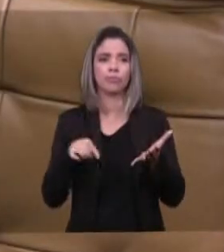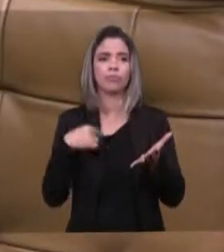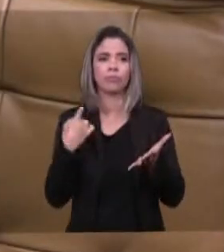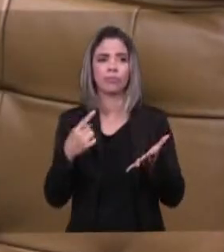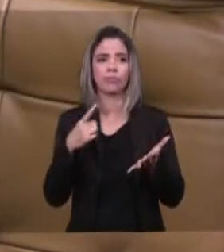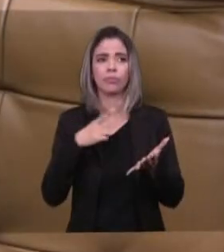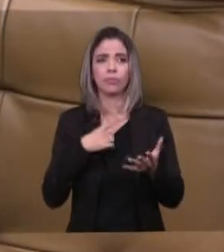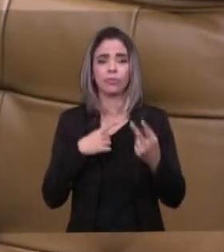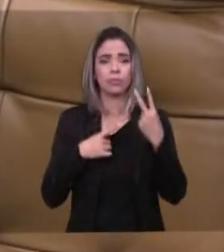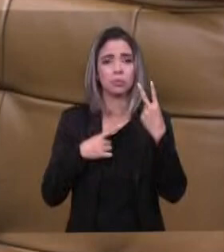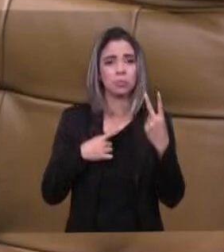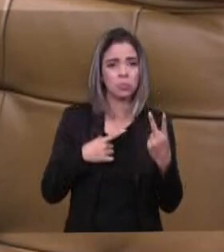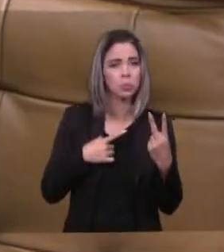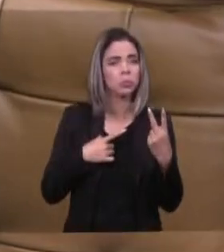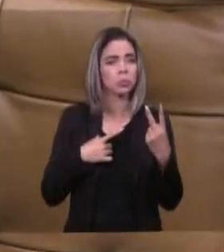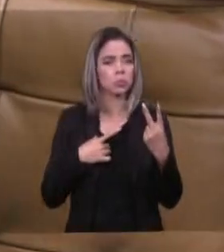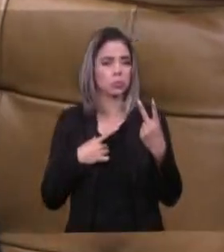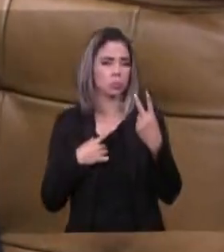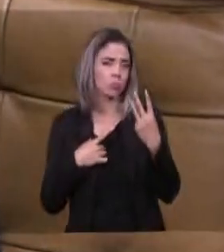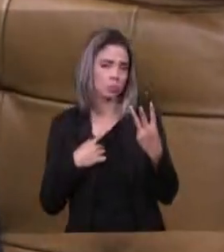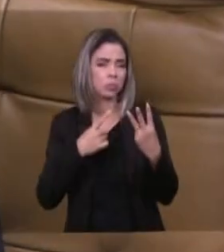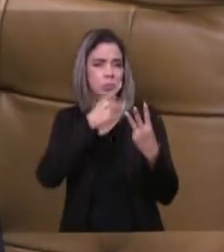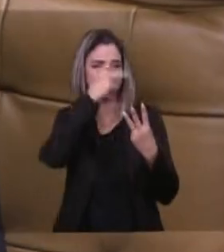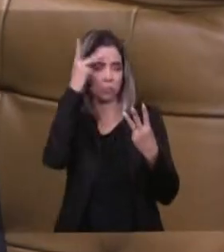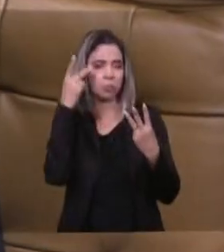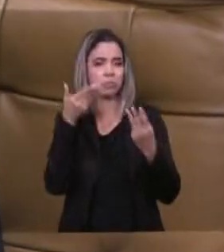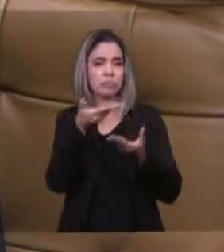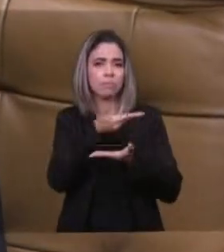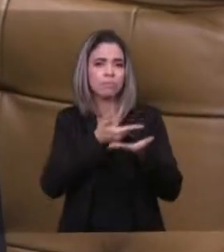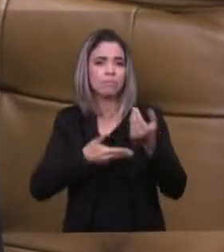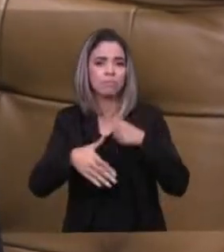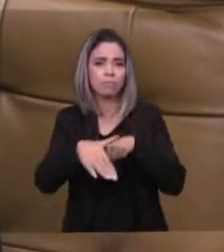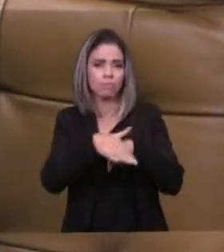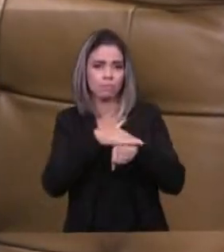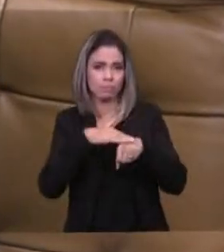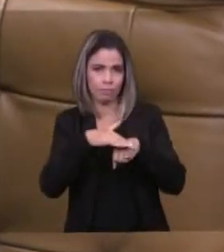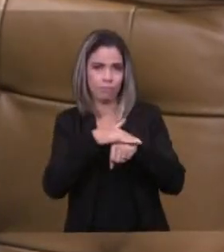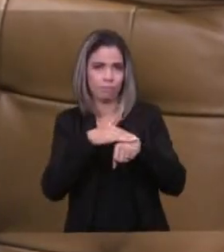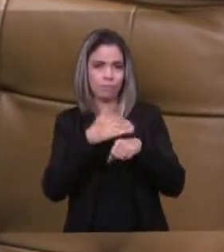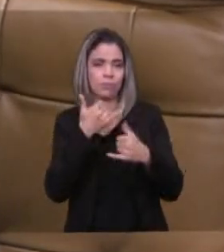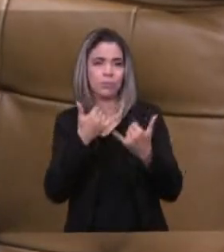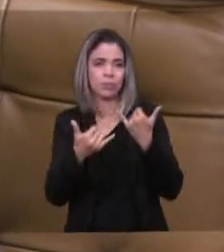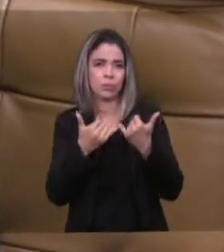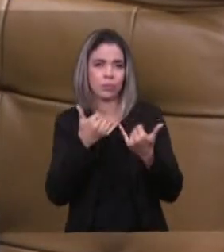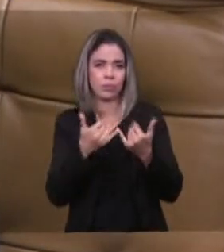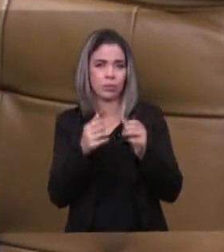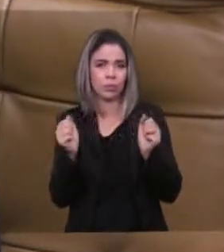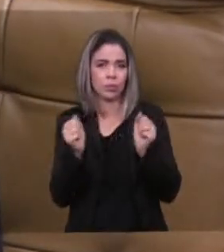estávamos dois ou três caravans, que é um tipo de trator que voa.